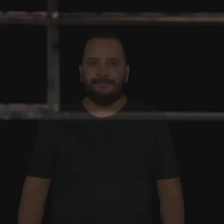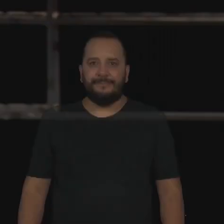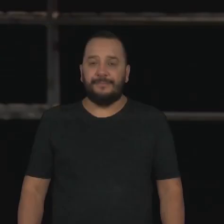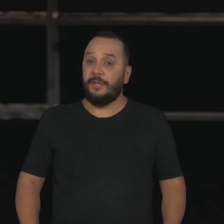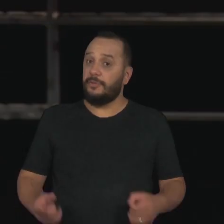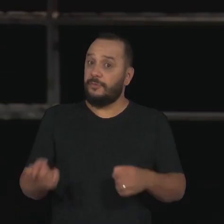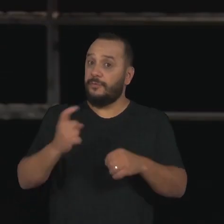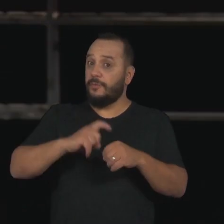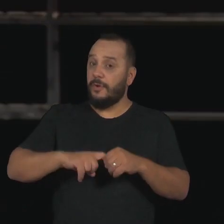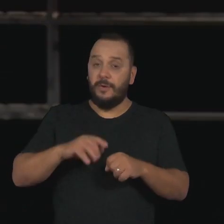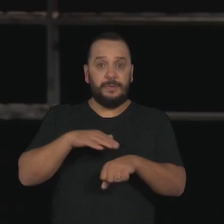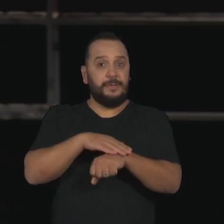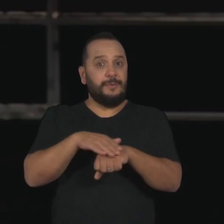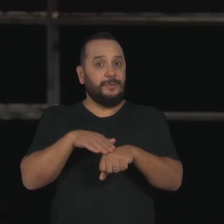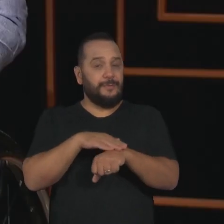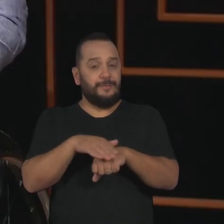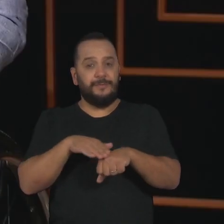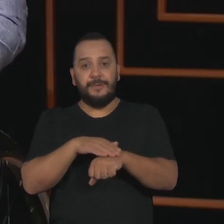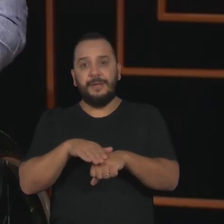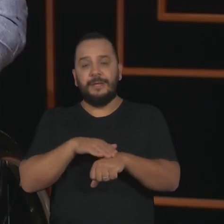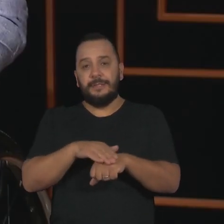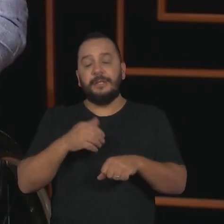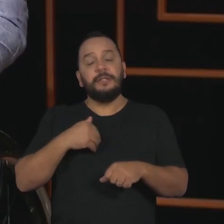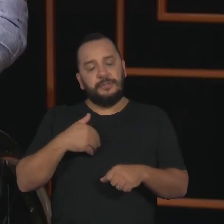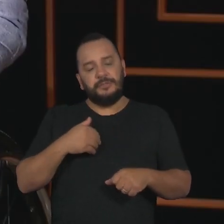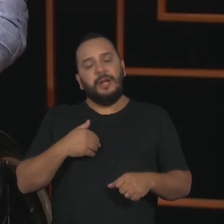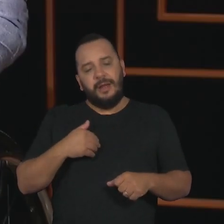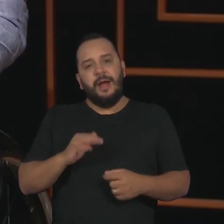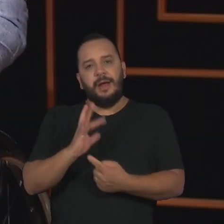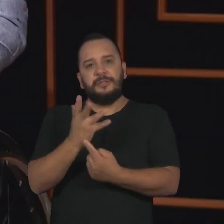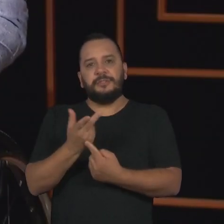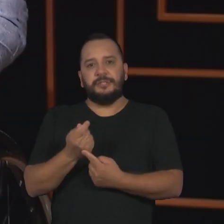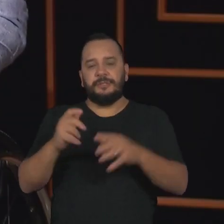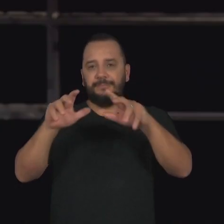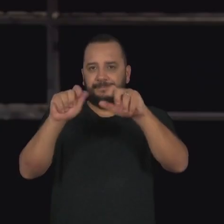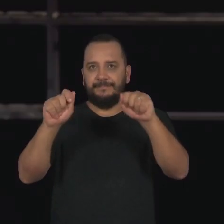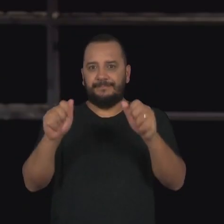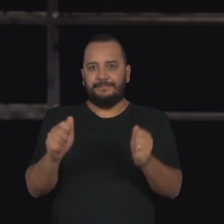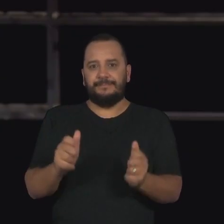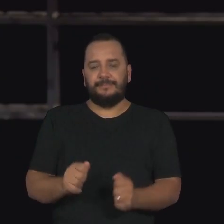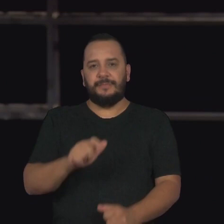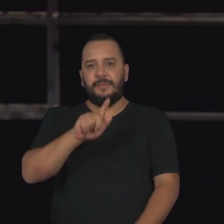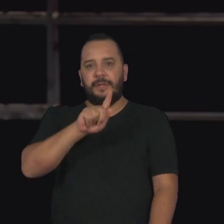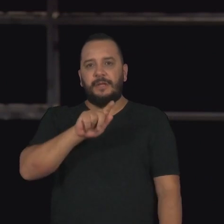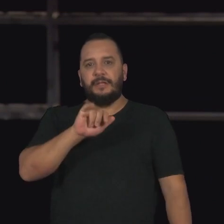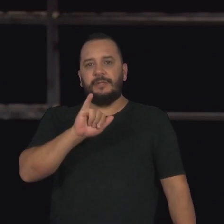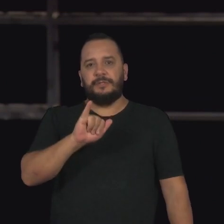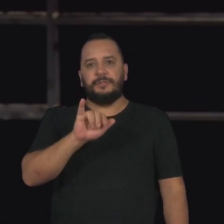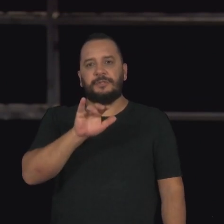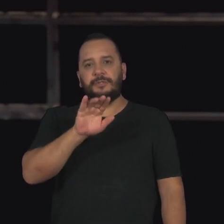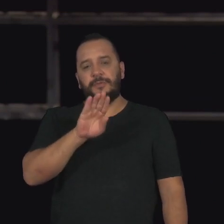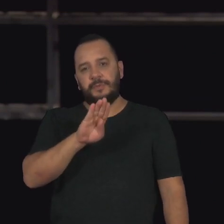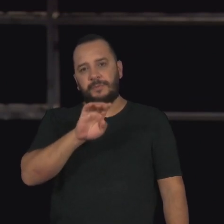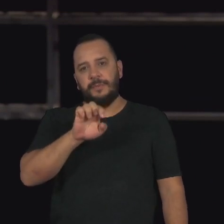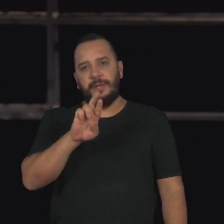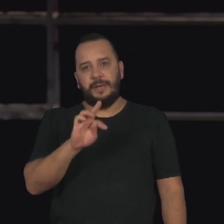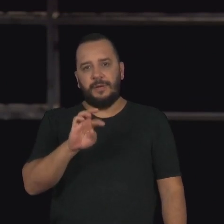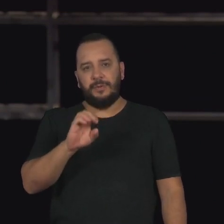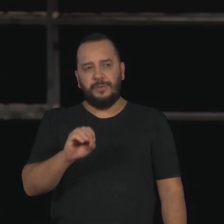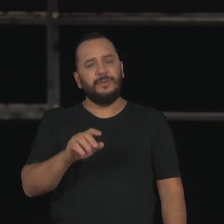Estamos de volta para a nossa conversa com o artista plástico Gilberto Salvador. Gilberto, você foi um adepto